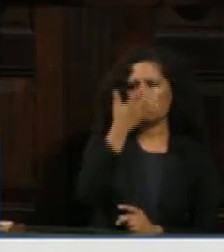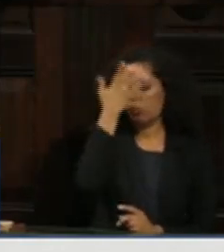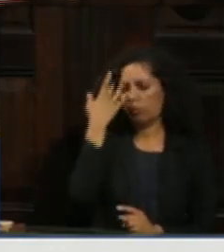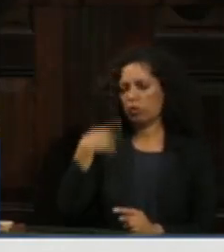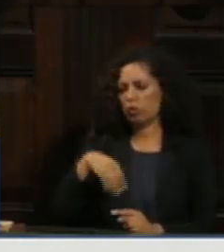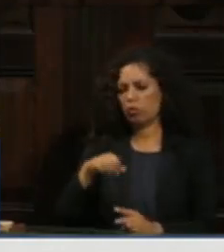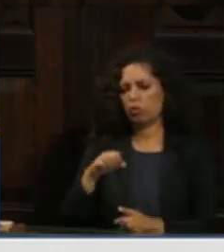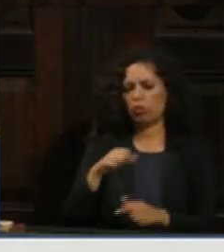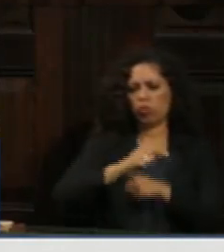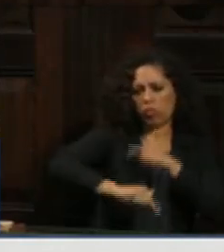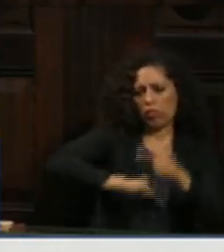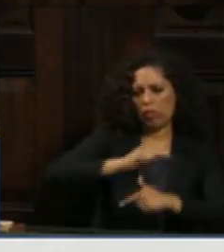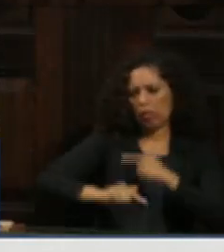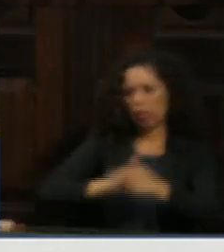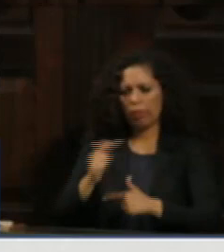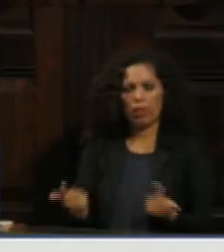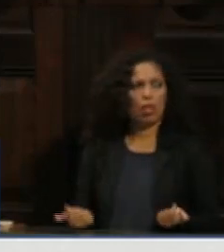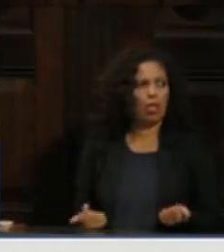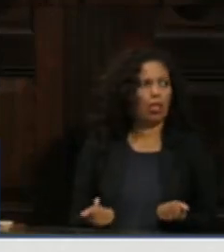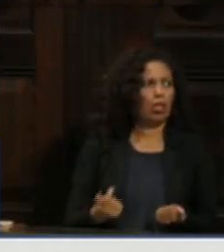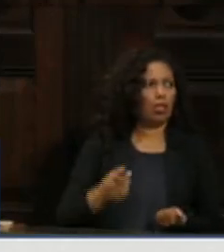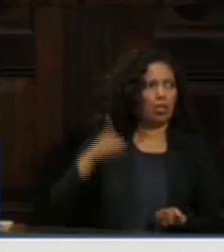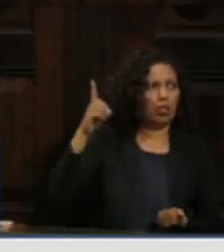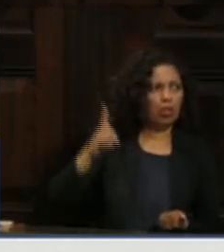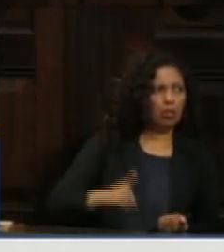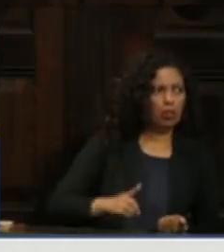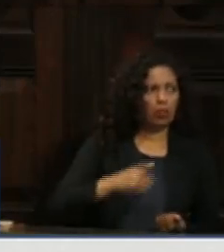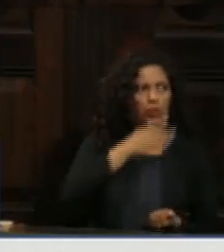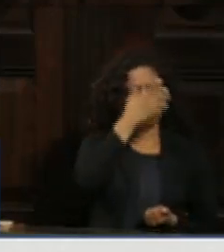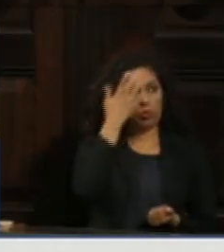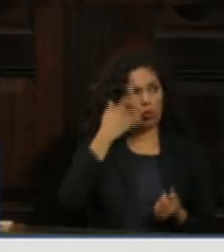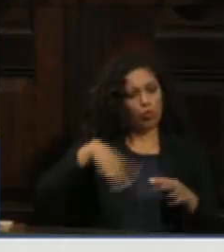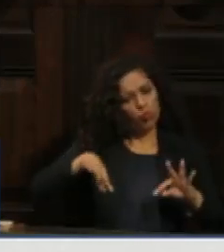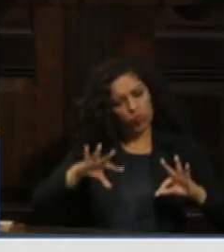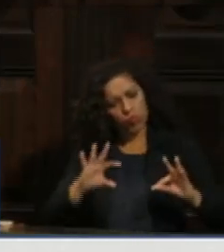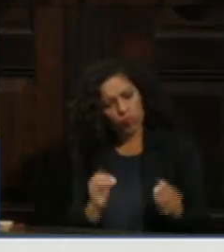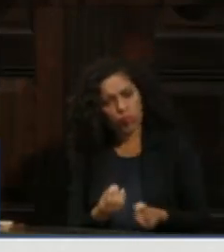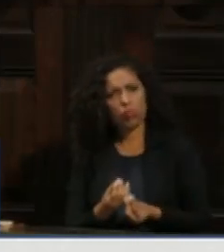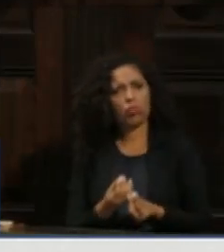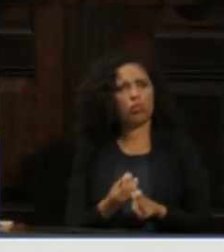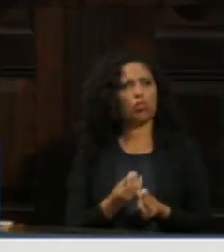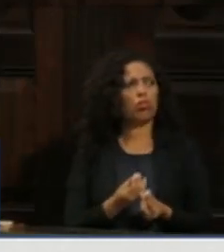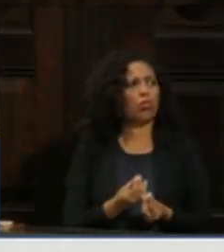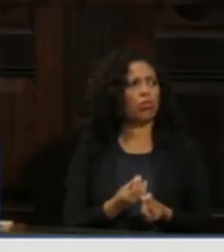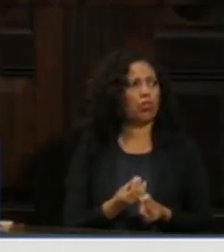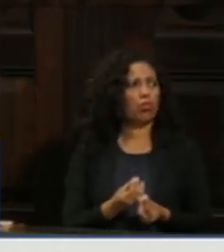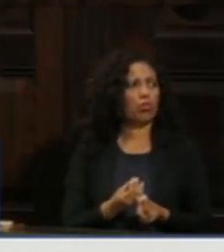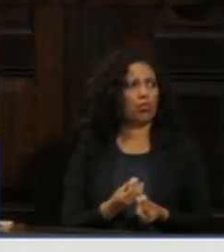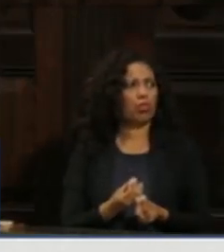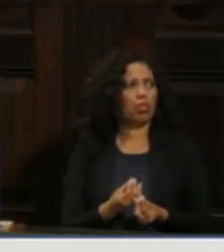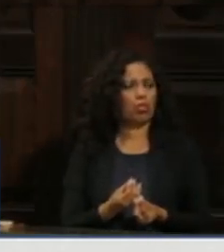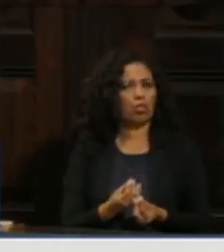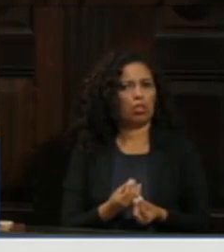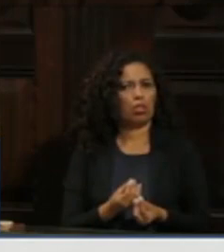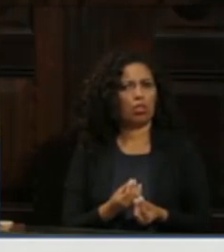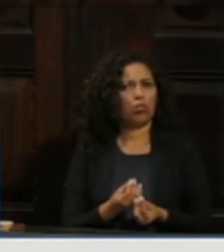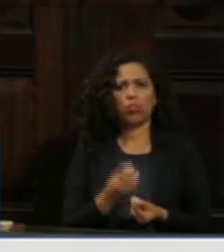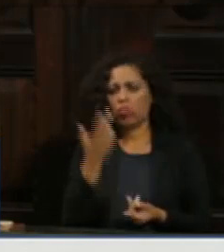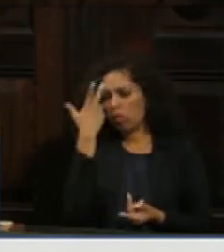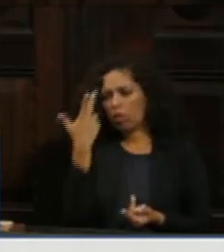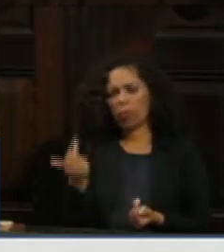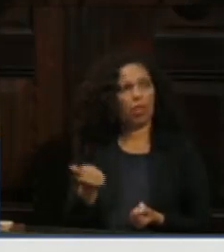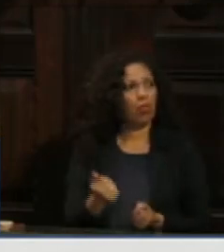formular ou articular qualquer votação ou movimento da casa. Eu não sei se os senhores viram, eu nunca vi, pô. A gente entra